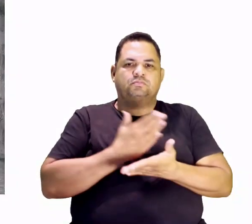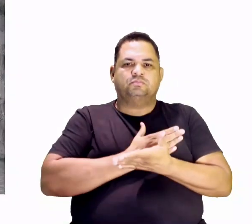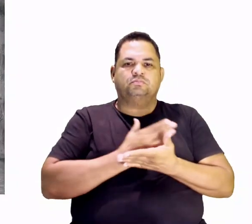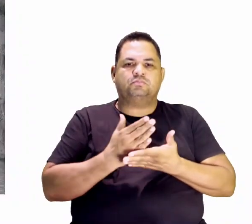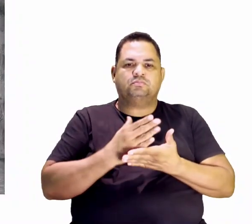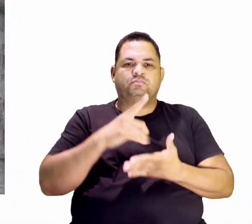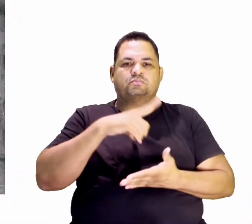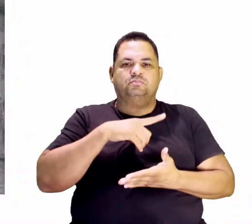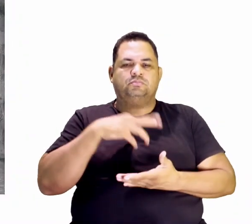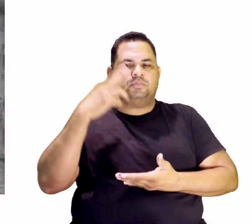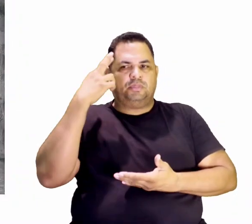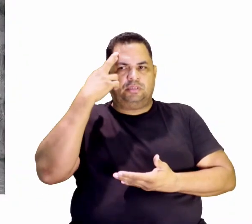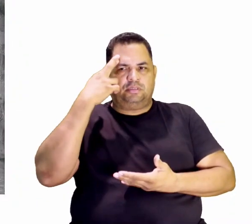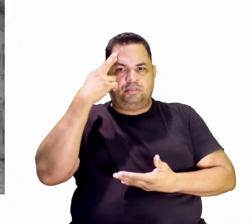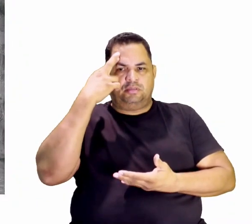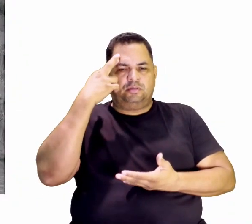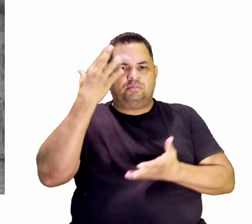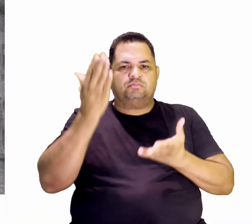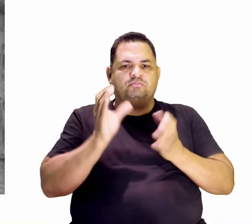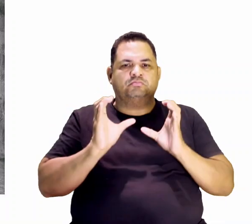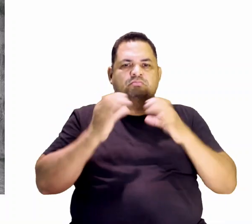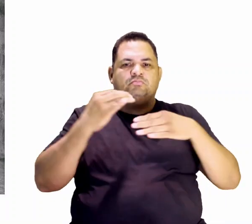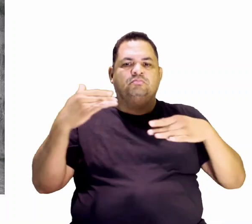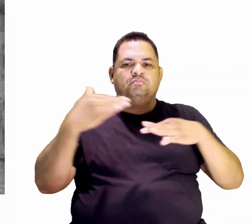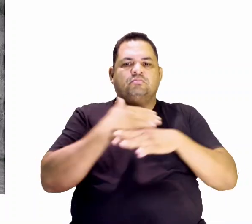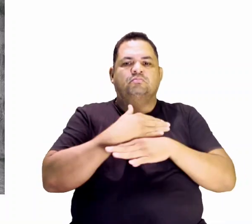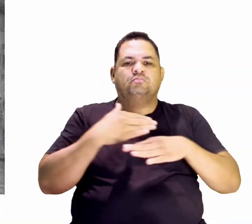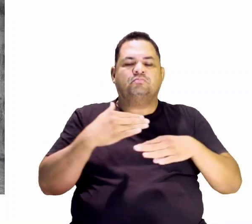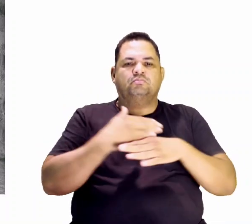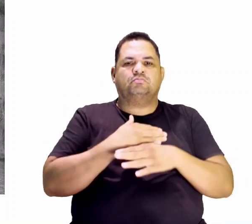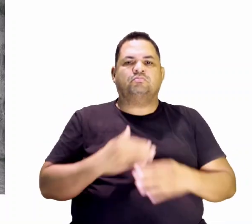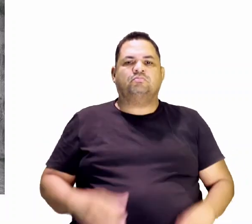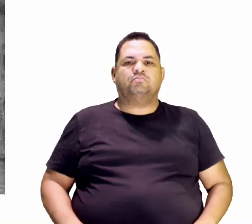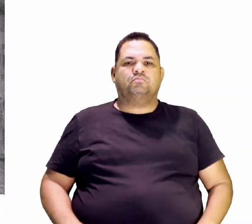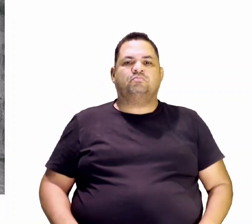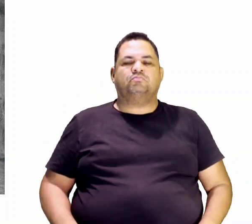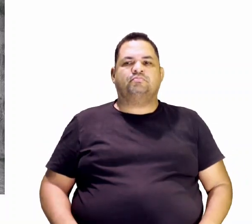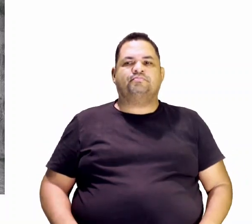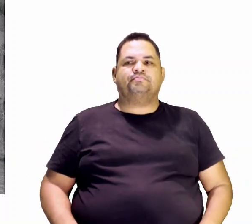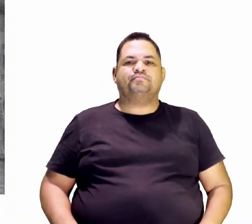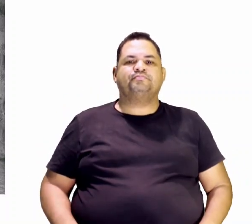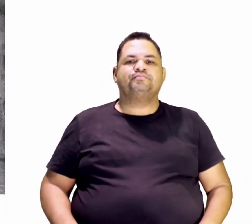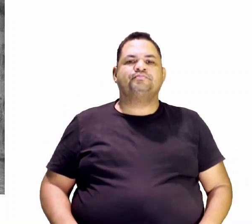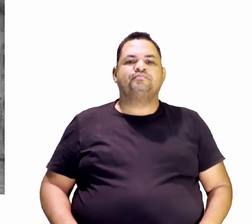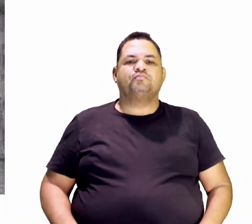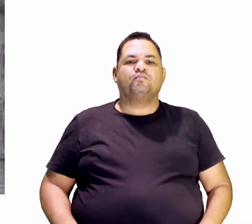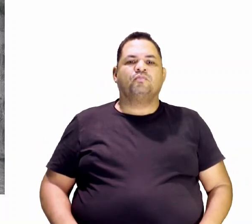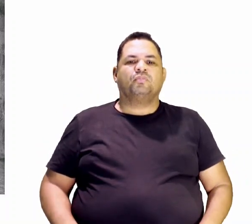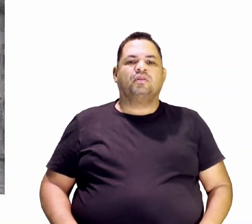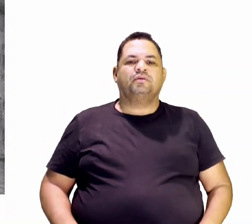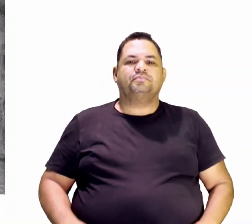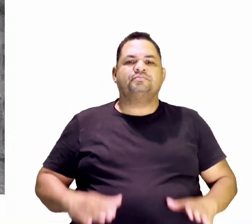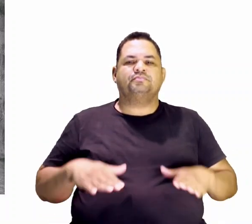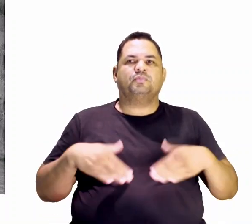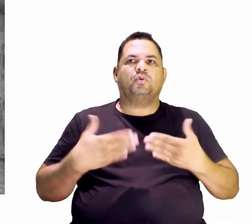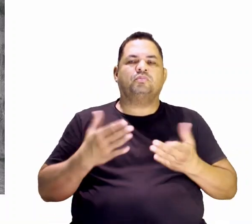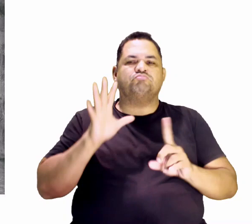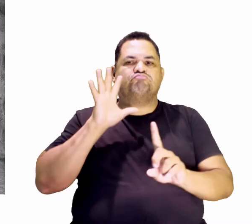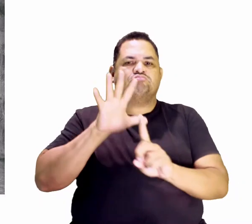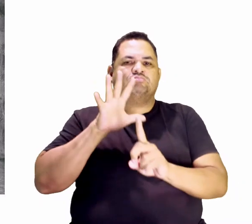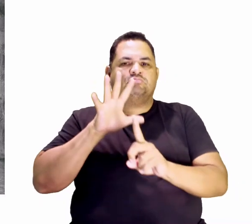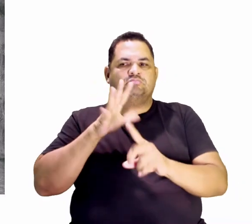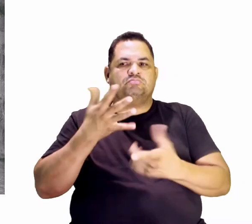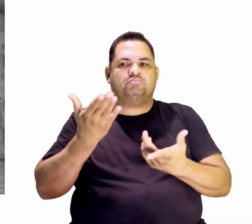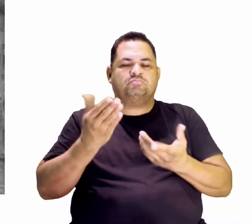algumas reflexões aí sobre essas tribos urbanas e adolescência, né? O quanto que isso impacta,